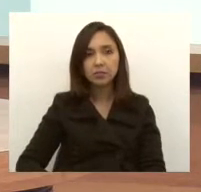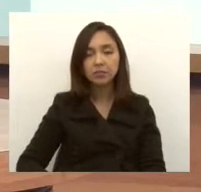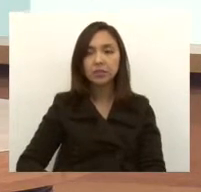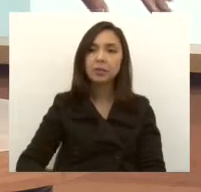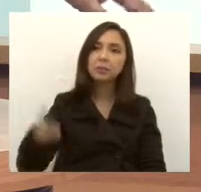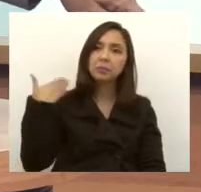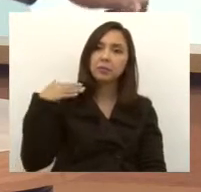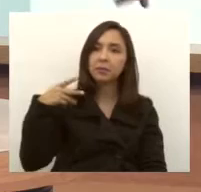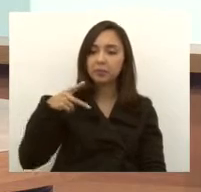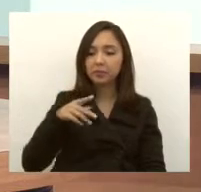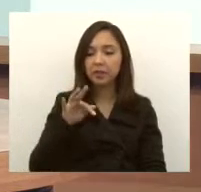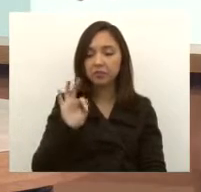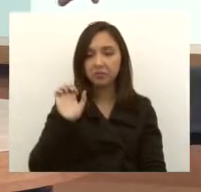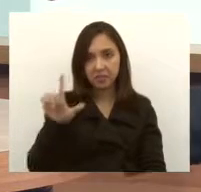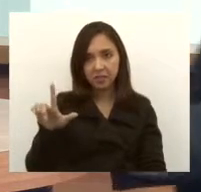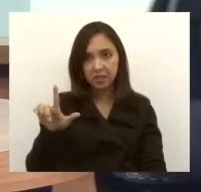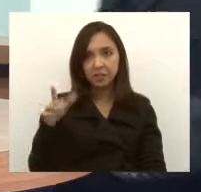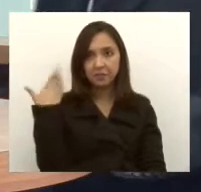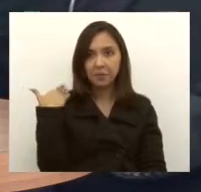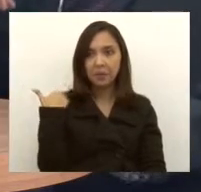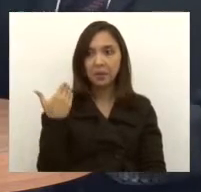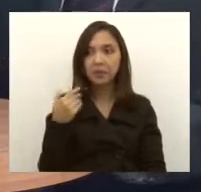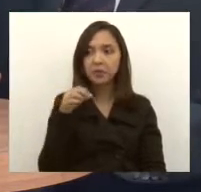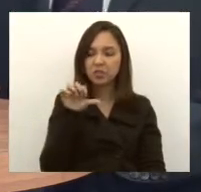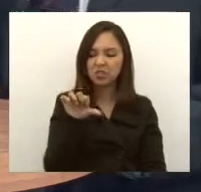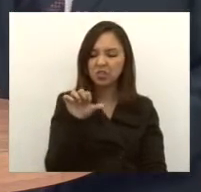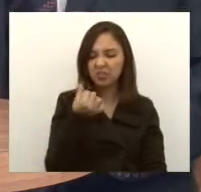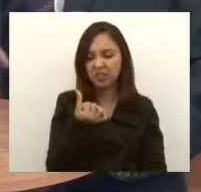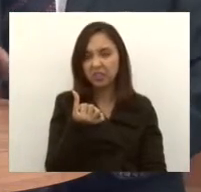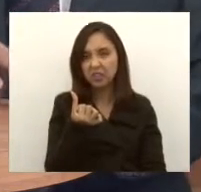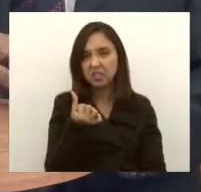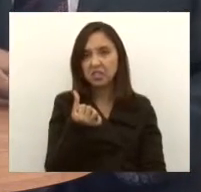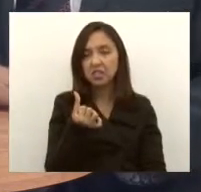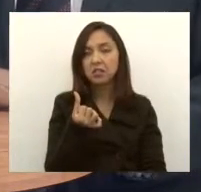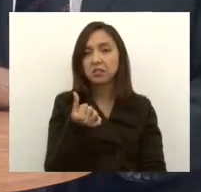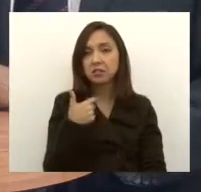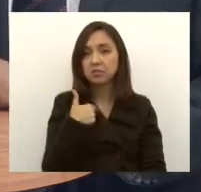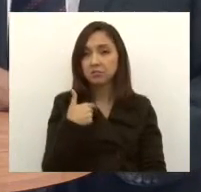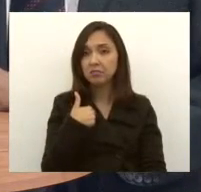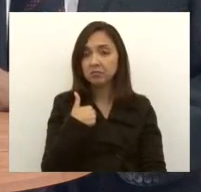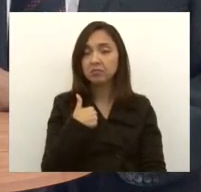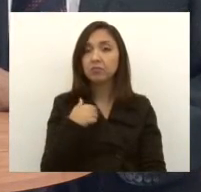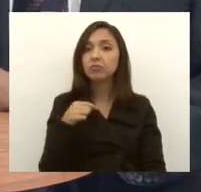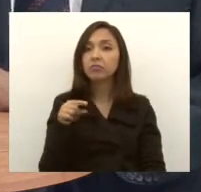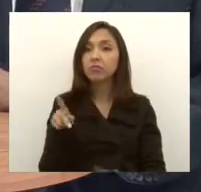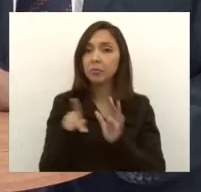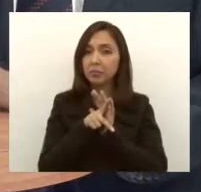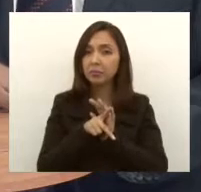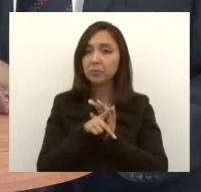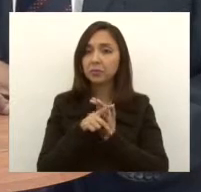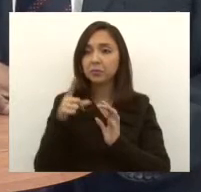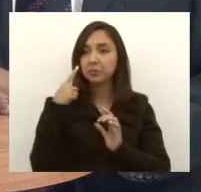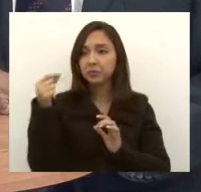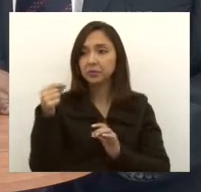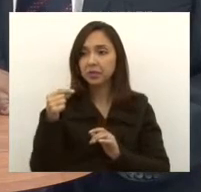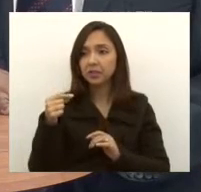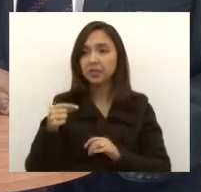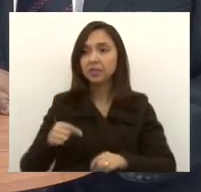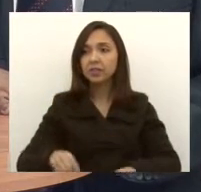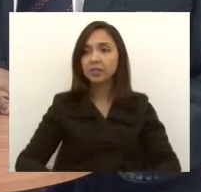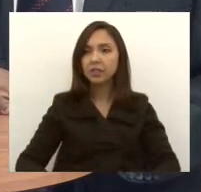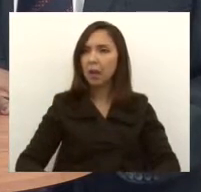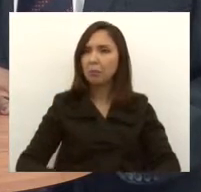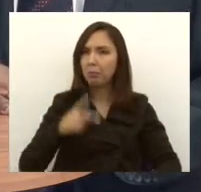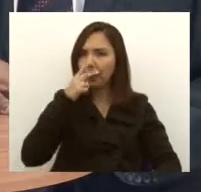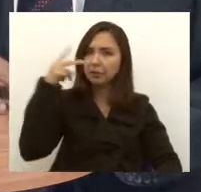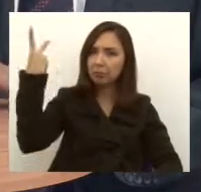antigo PFL em 96 e fui candidato. Eu tinha tanta praga que o pessoal jogava